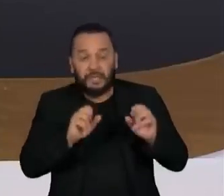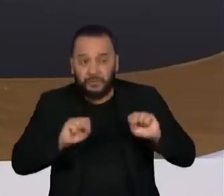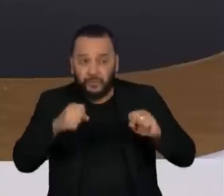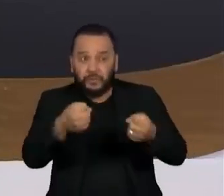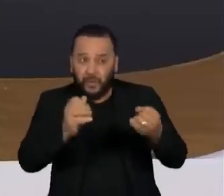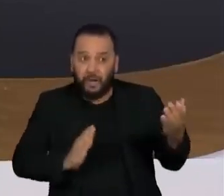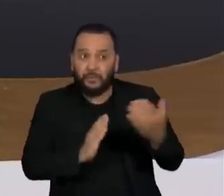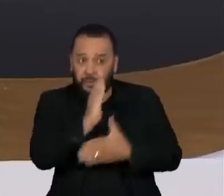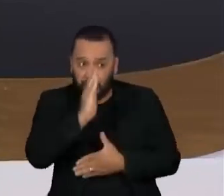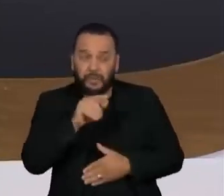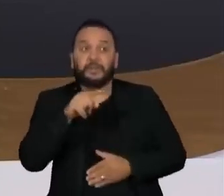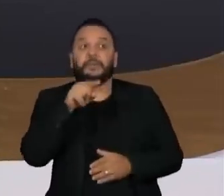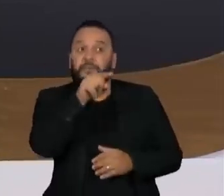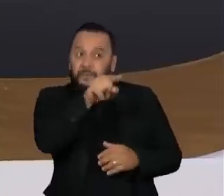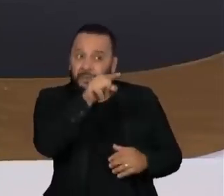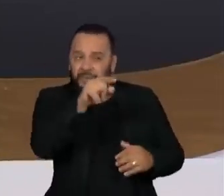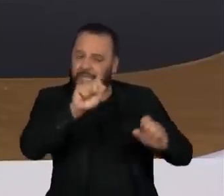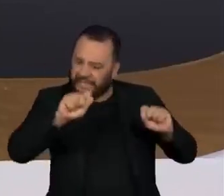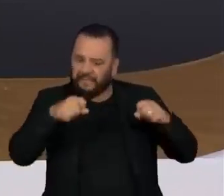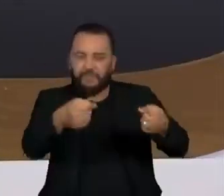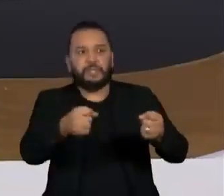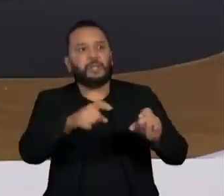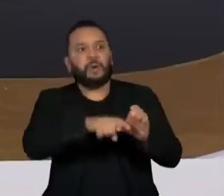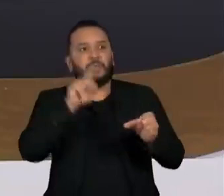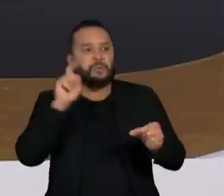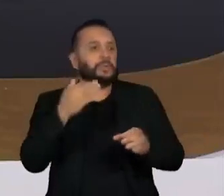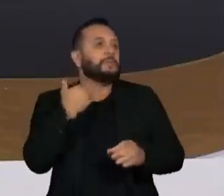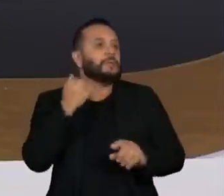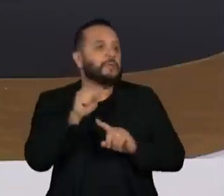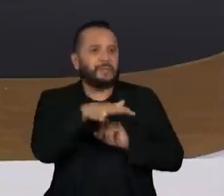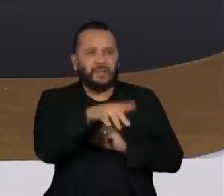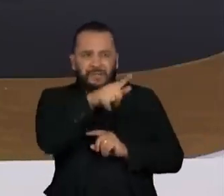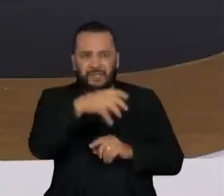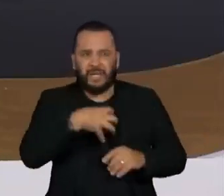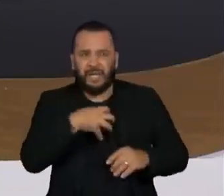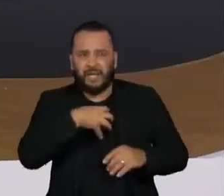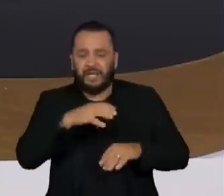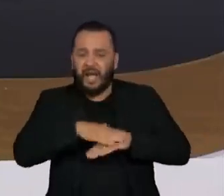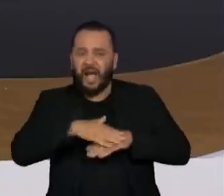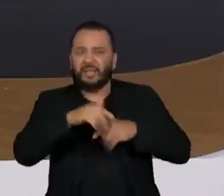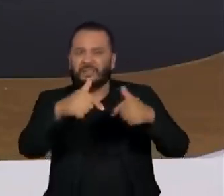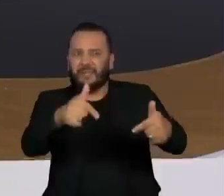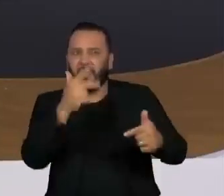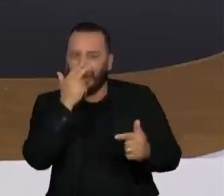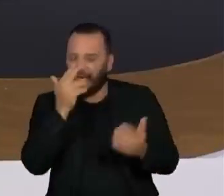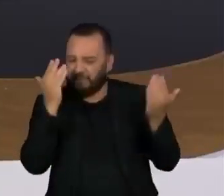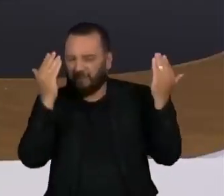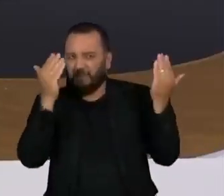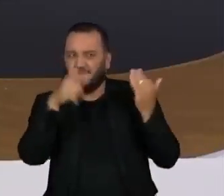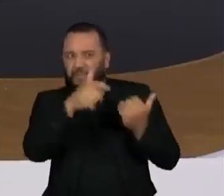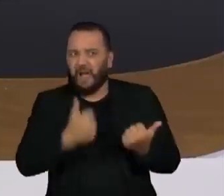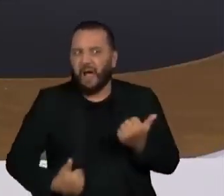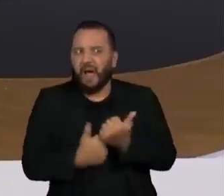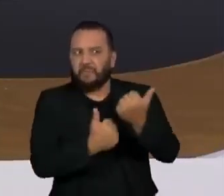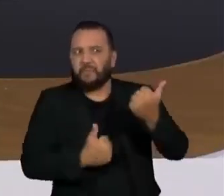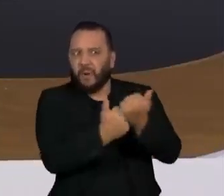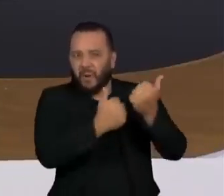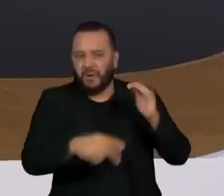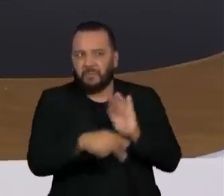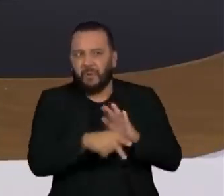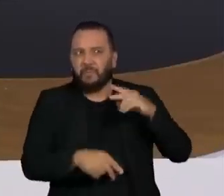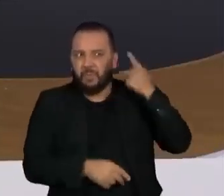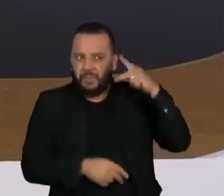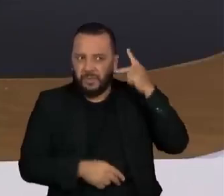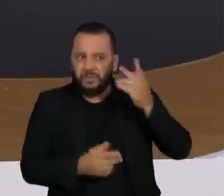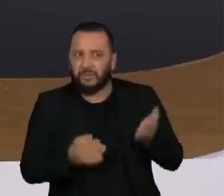Qual o senhor é um dos mais veementes defensores esse tipo de Conduta não coloca em cheque Justamente a independência